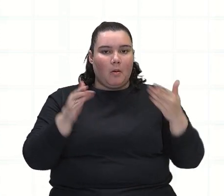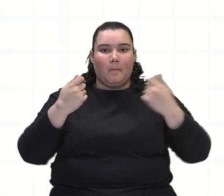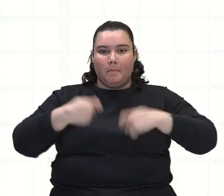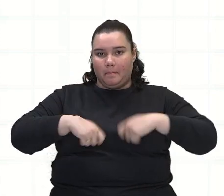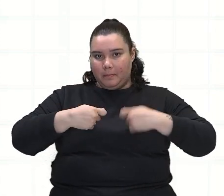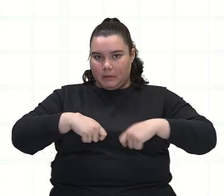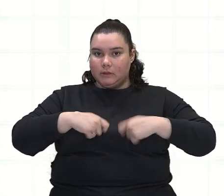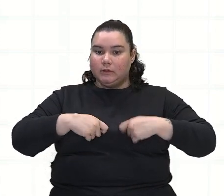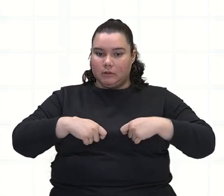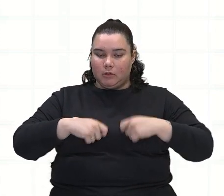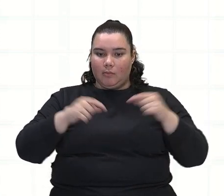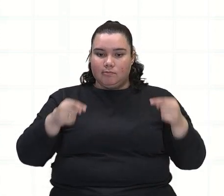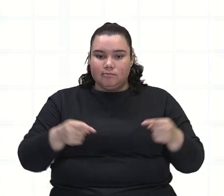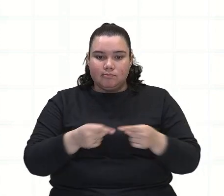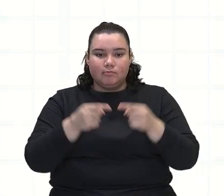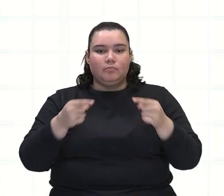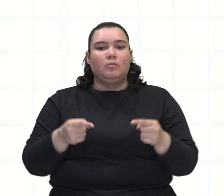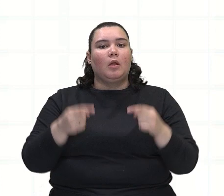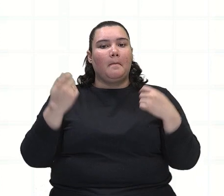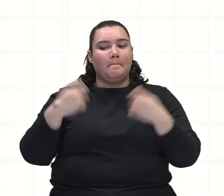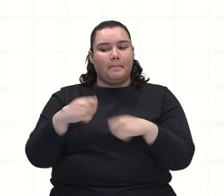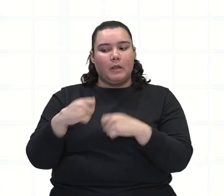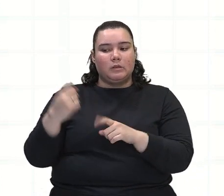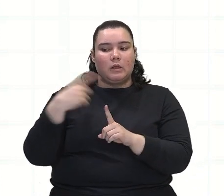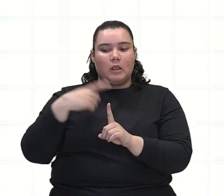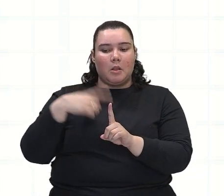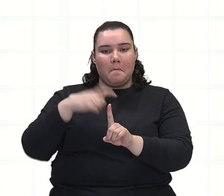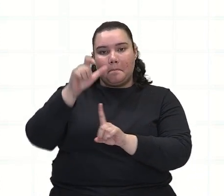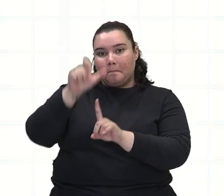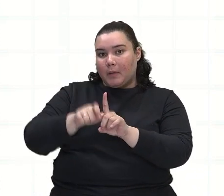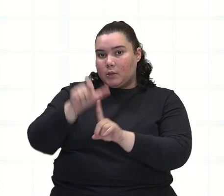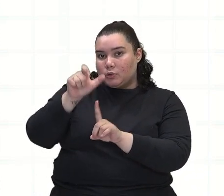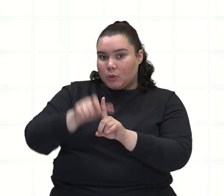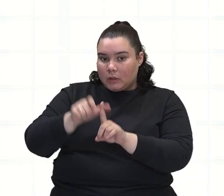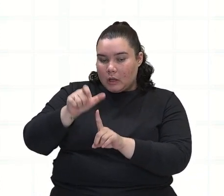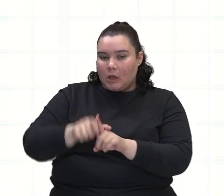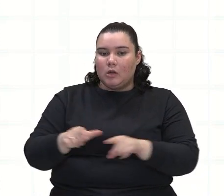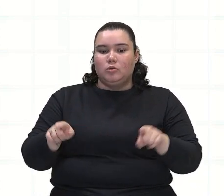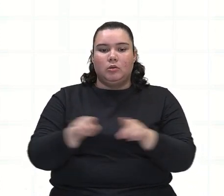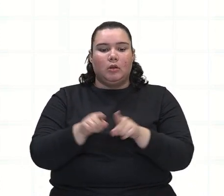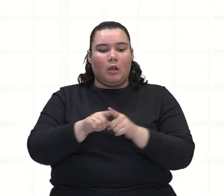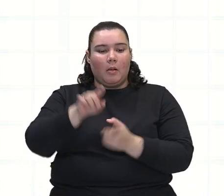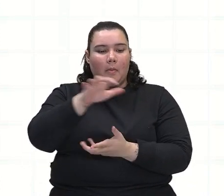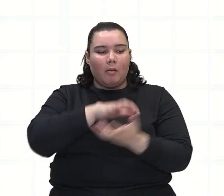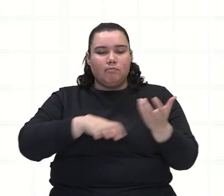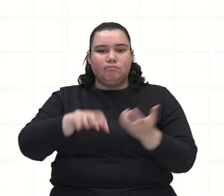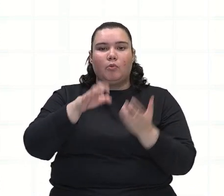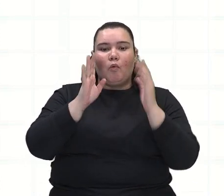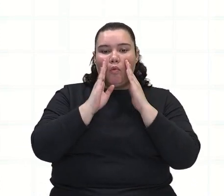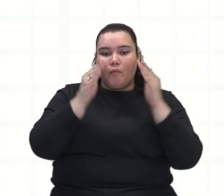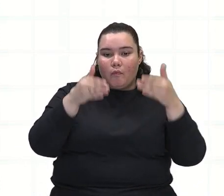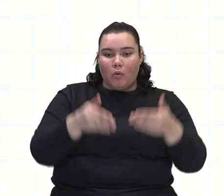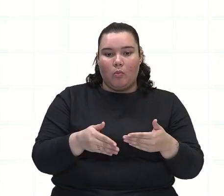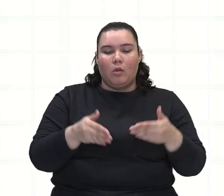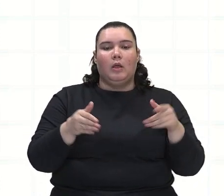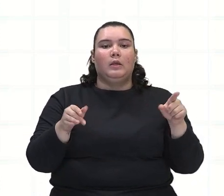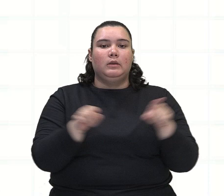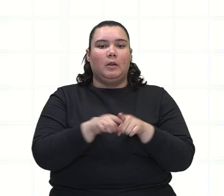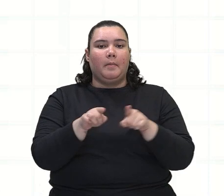o tempo, eu tenho que inserir os personagens, a trama, o conflito, e tem a presença de